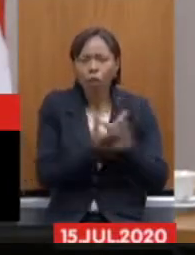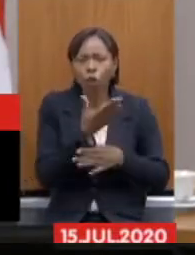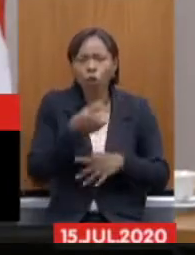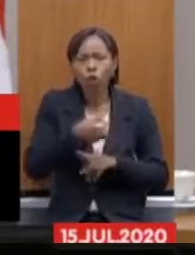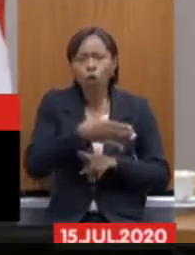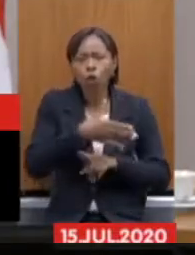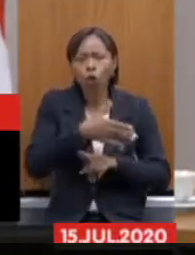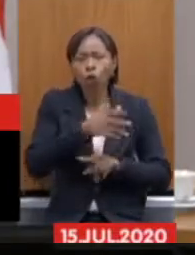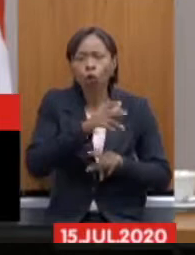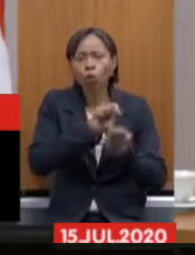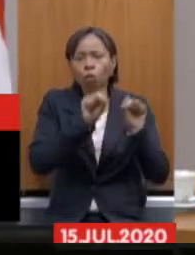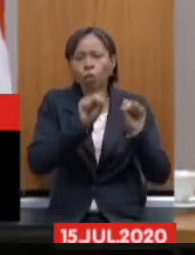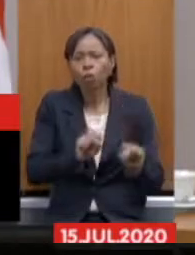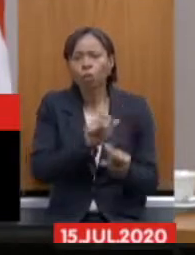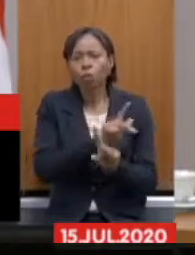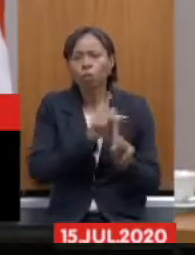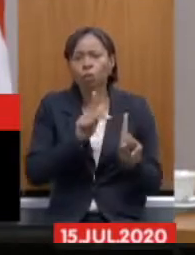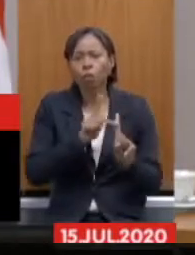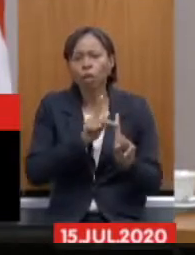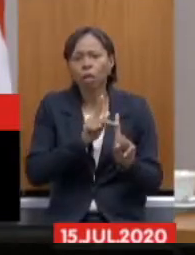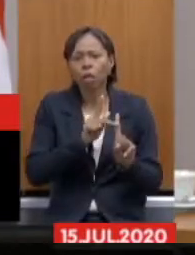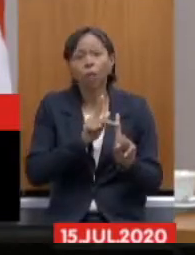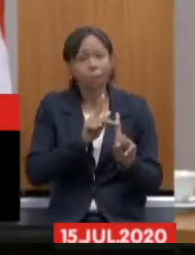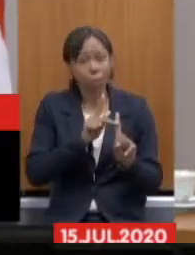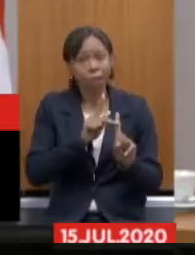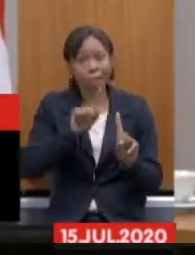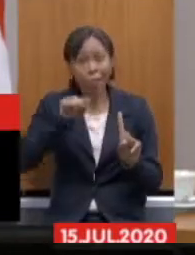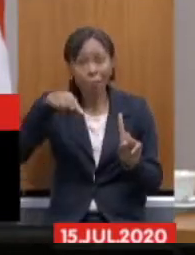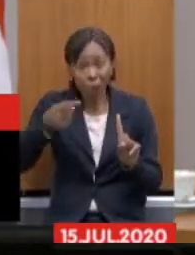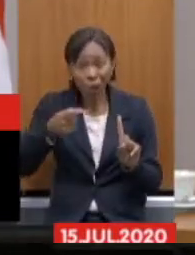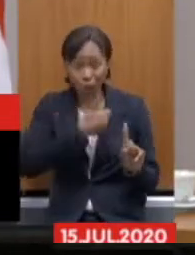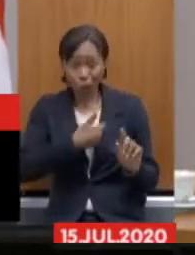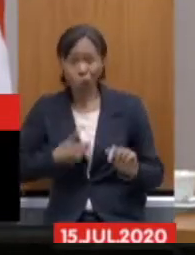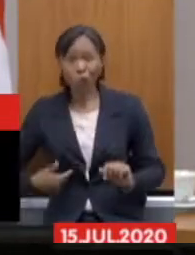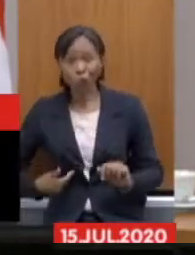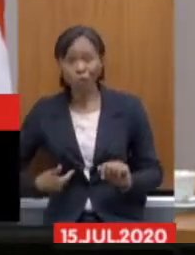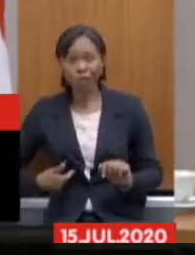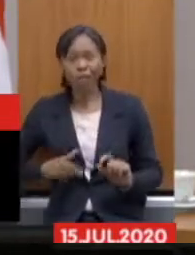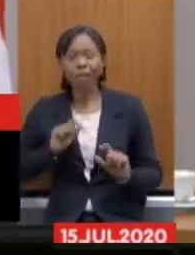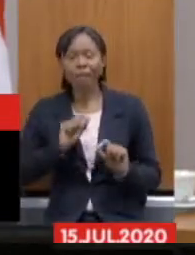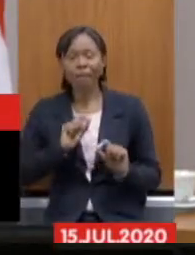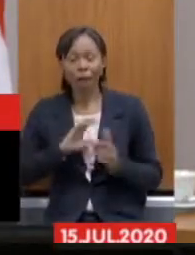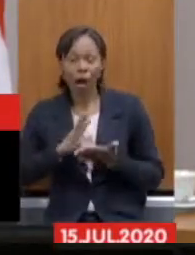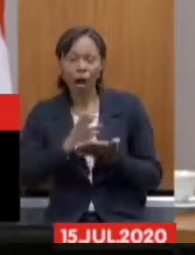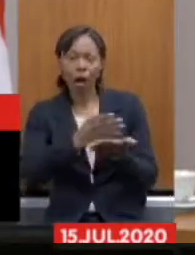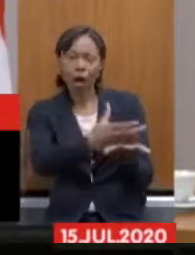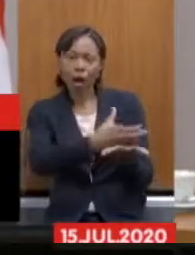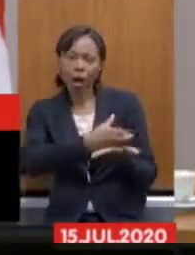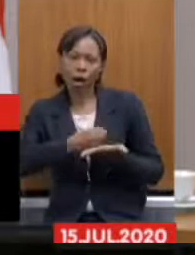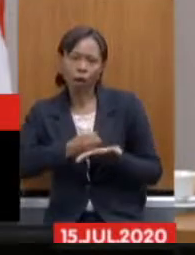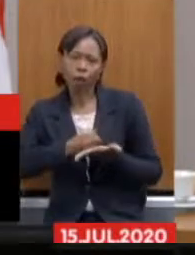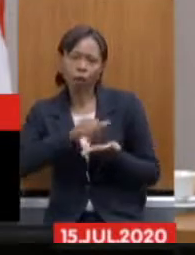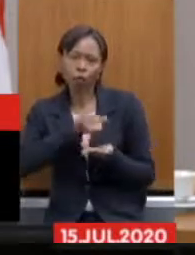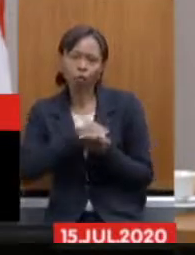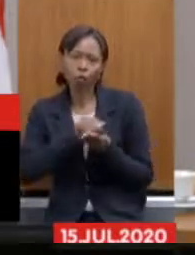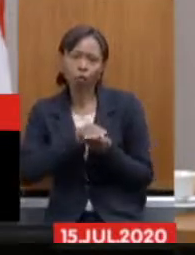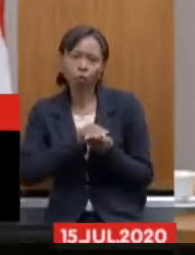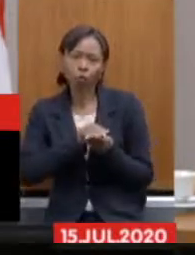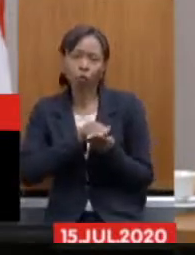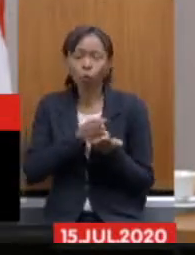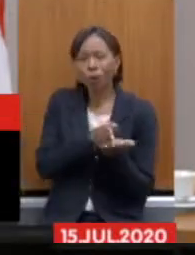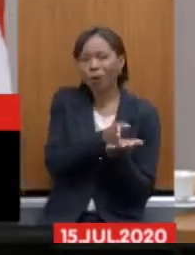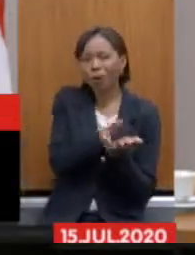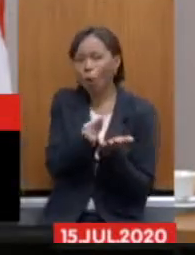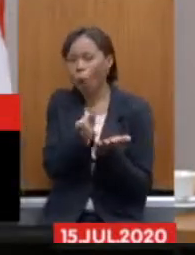sistema previdenciário para na primeira oportunidade o governo utilizar os recursos do fundo para outros países